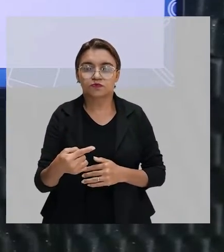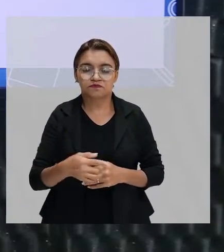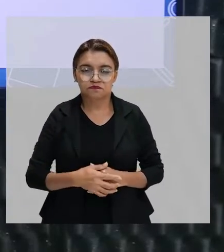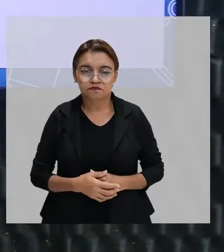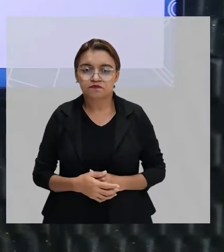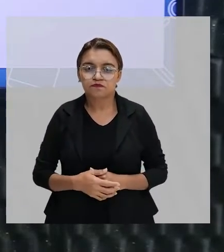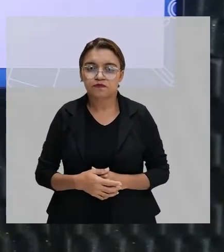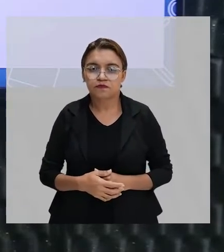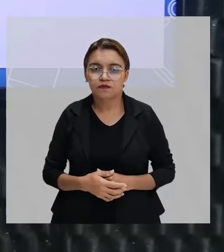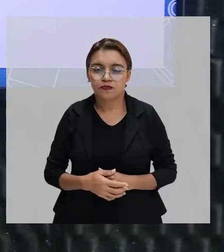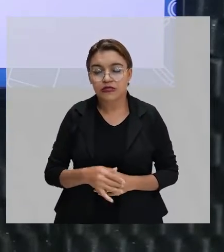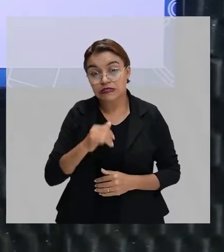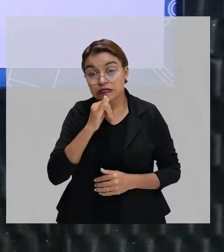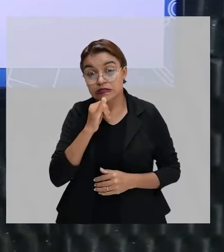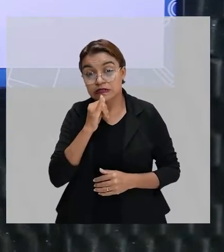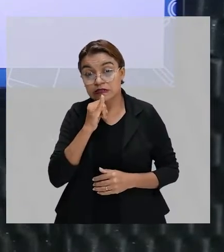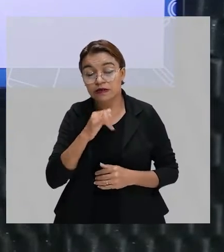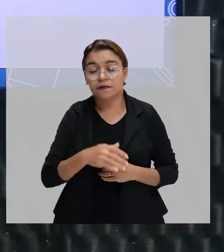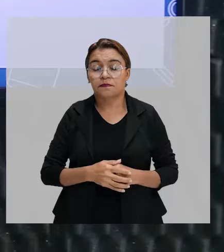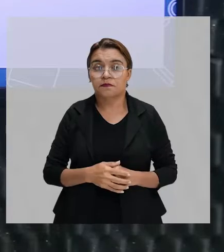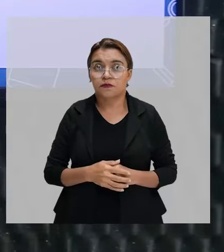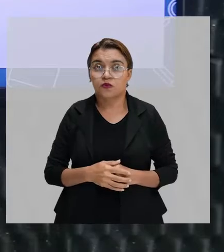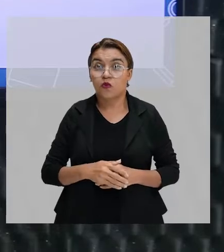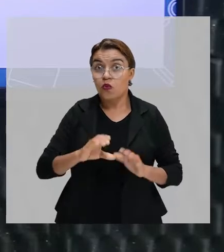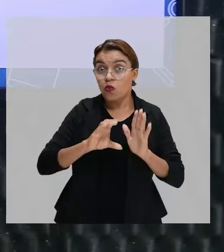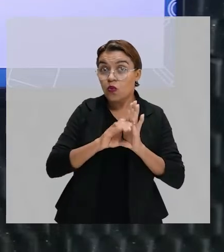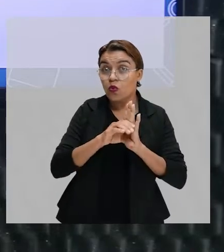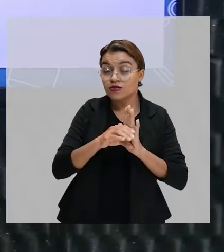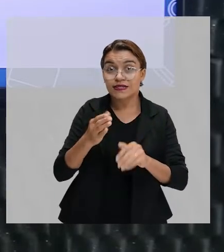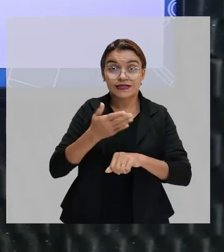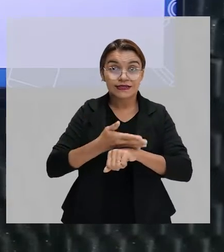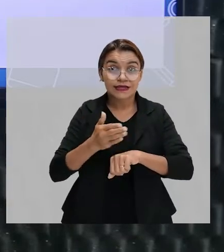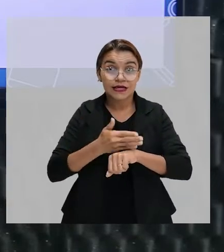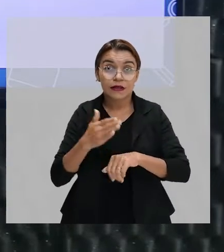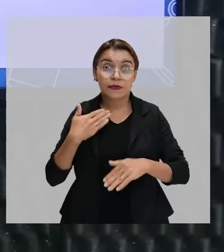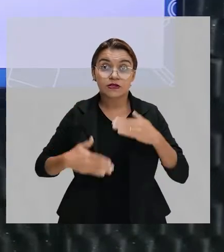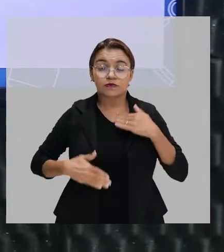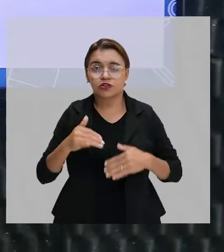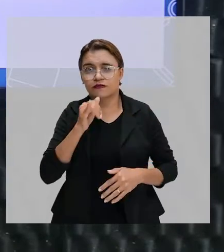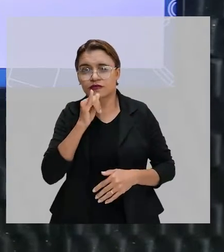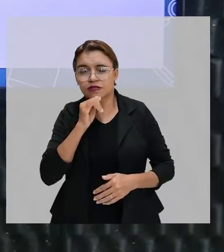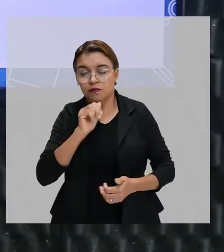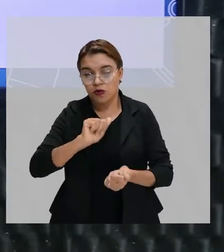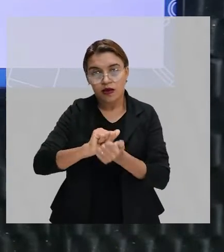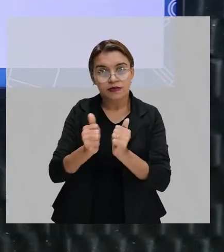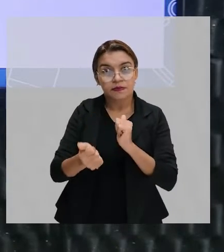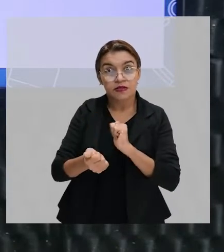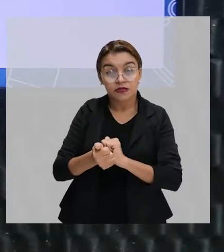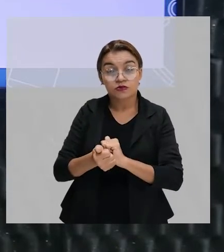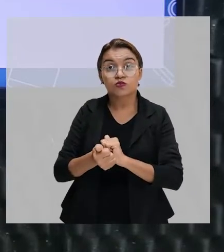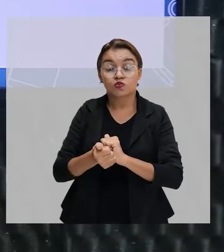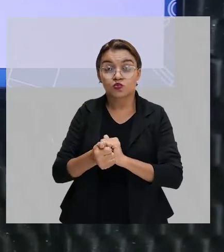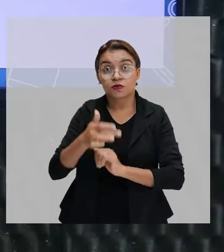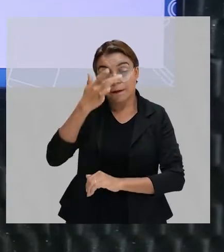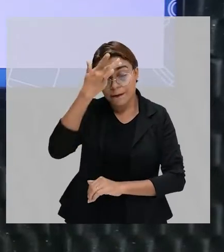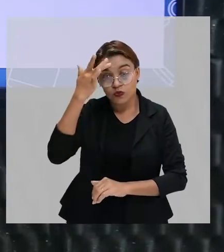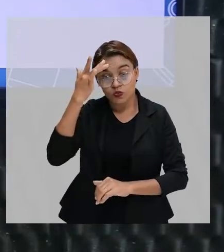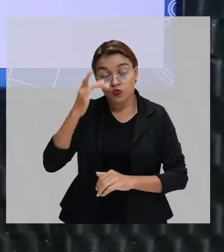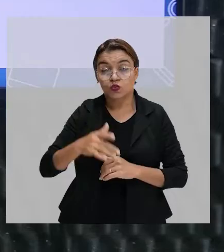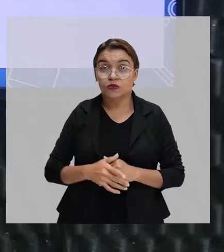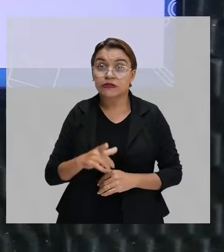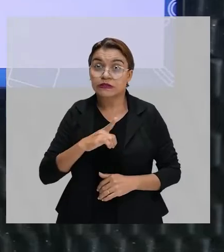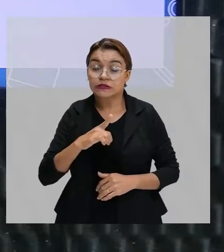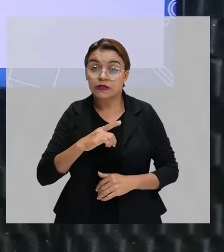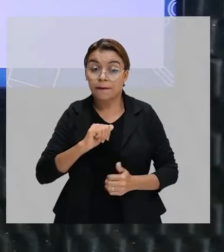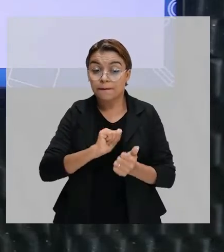como no próprio conceito de Treinamento esportivo Quando eu falar de adaptações para esse indivíduo